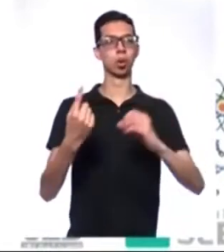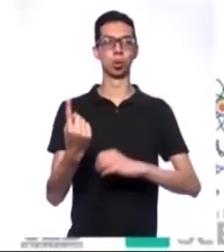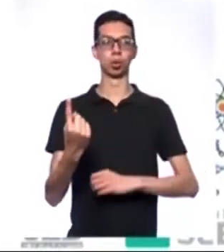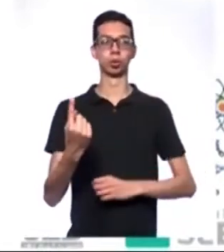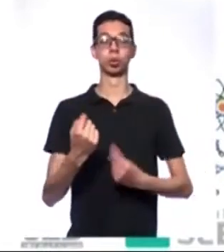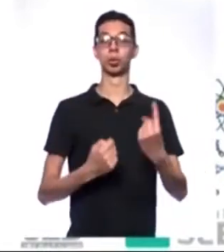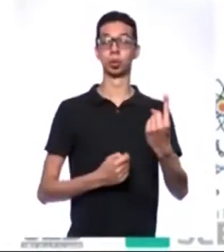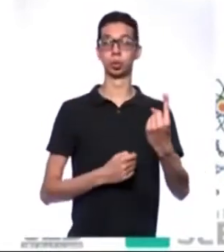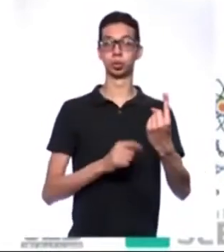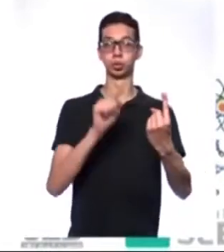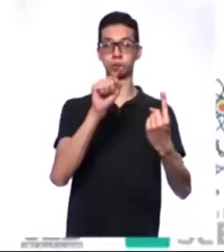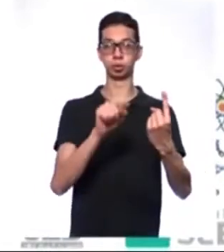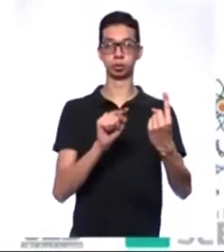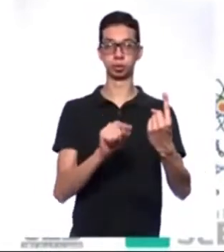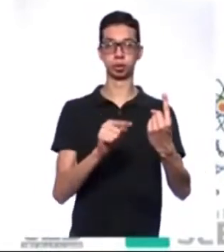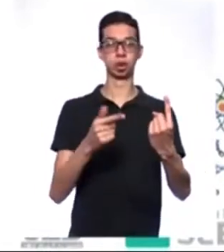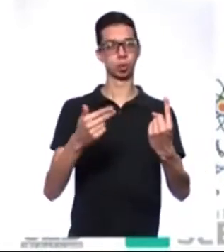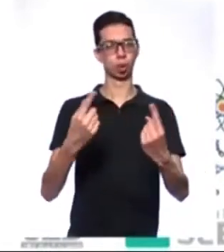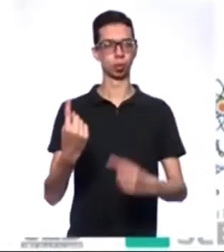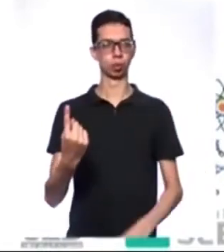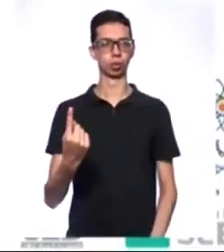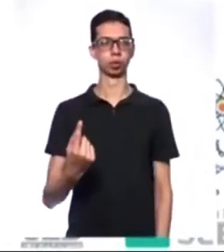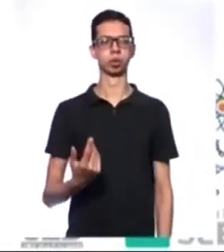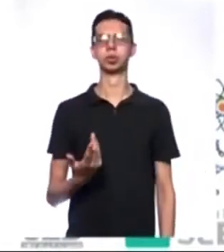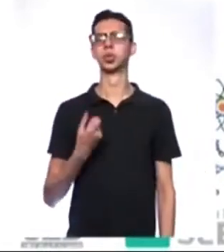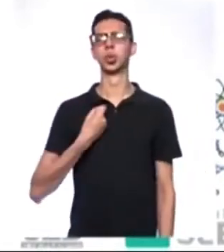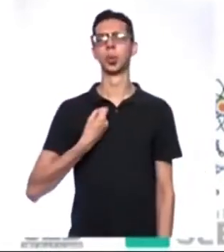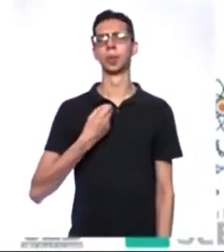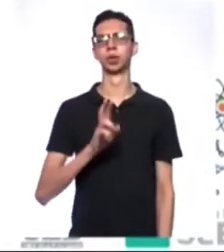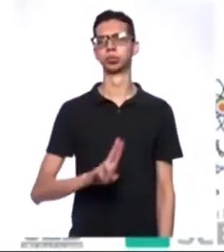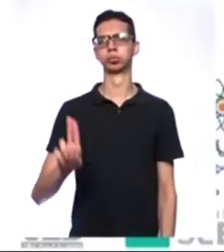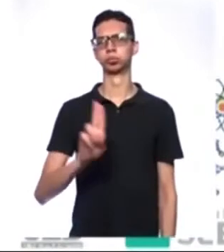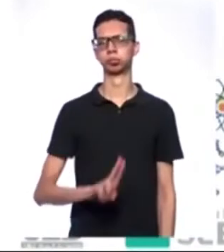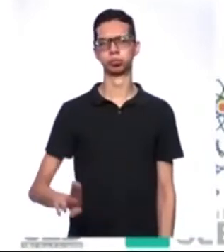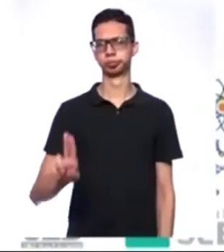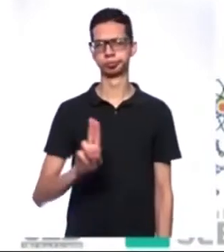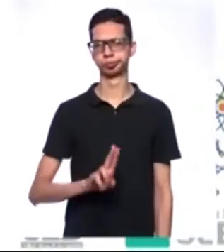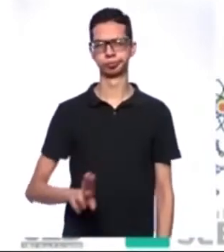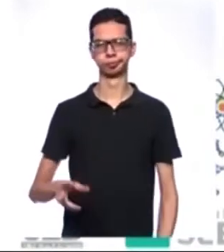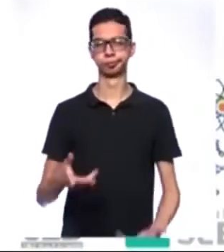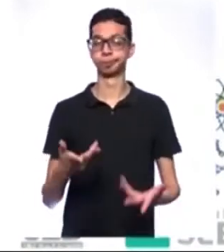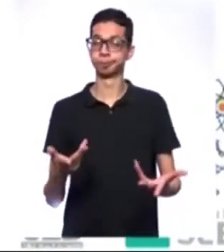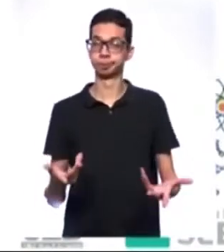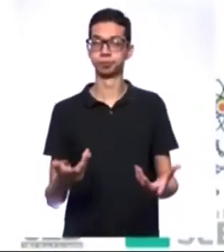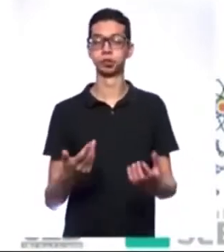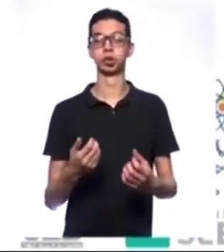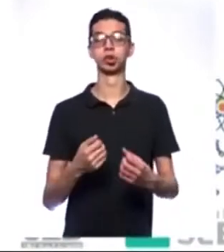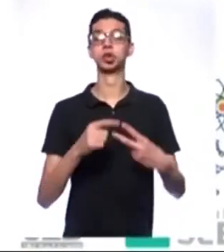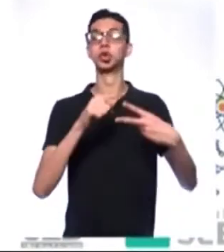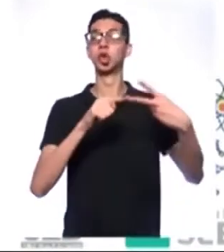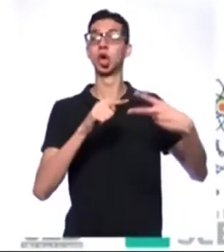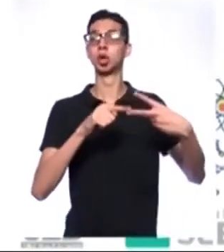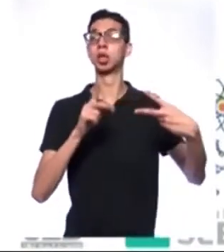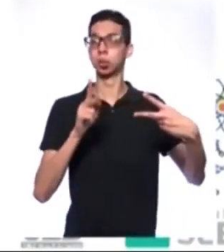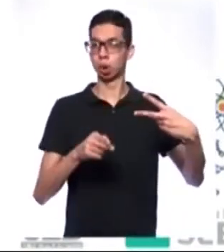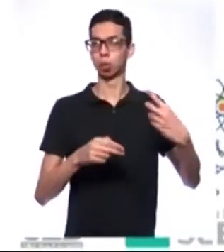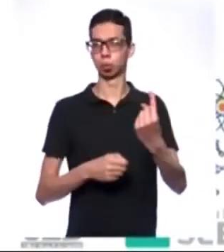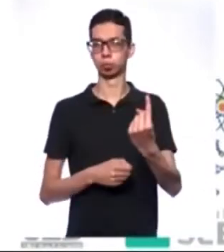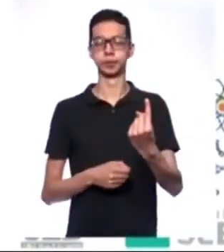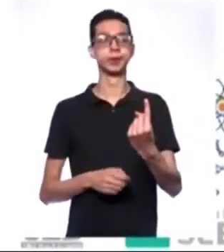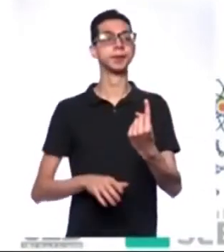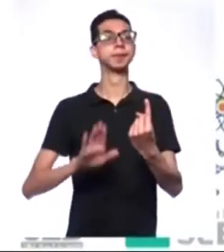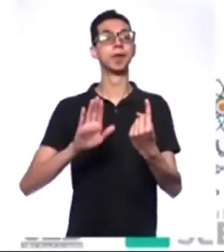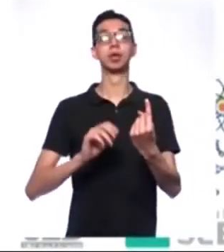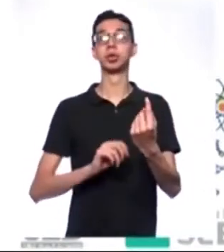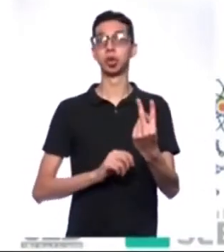esses dois números eles não tem muita utilidade prática considerem esses dois números valendo um já o 2